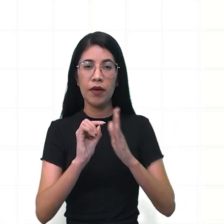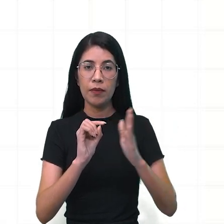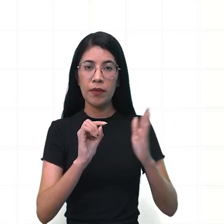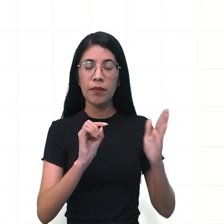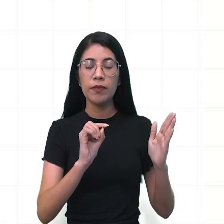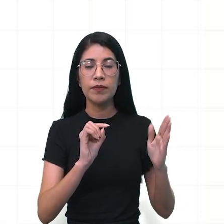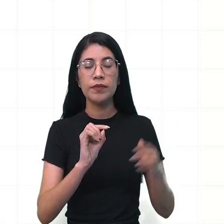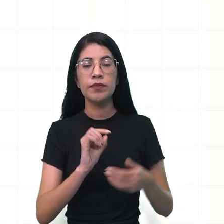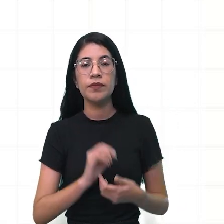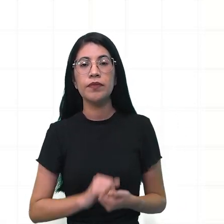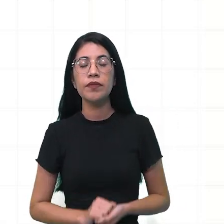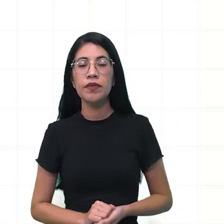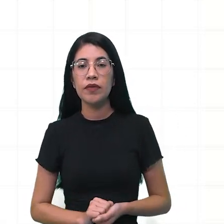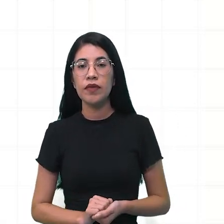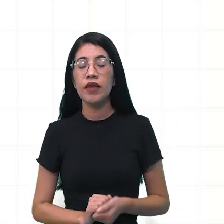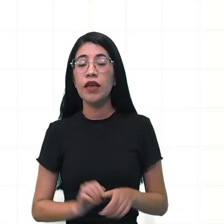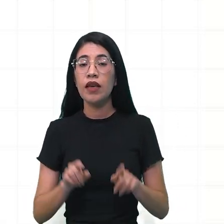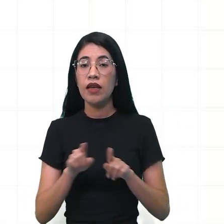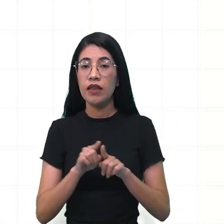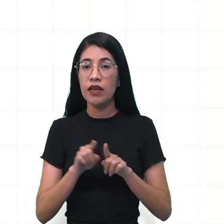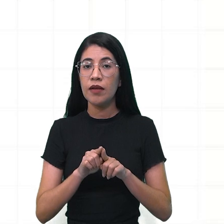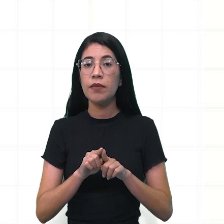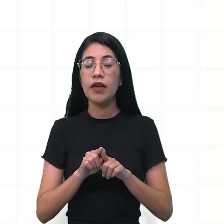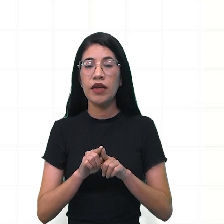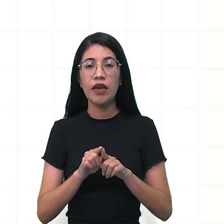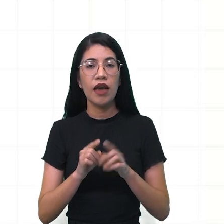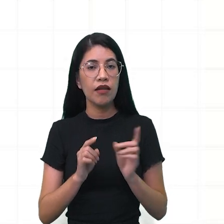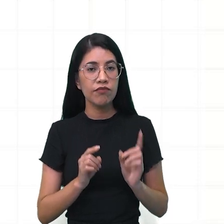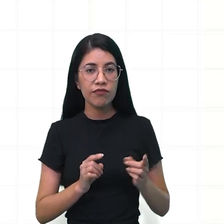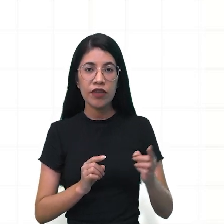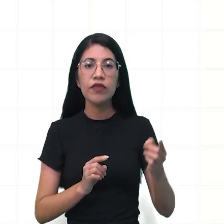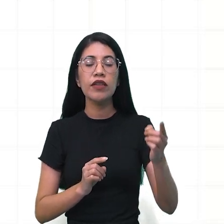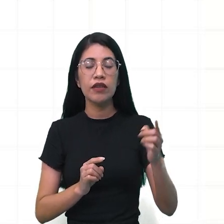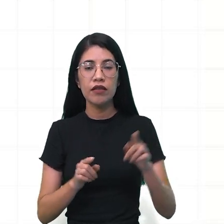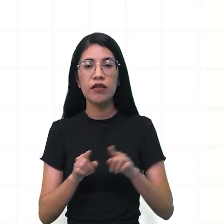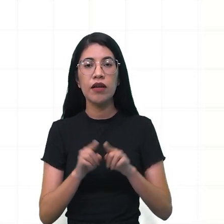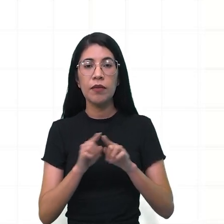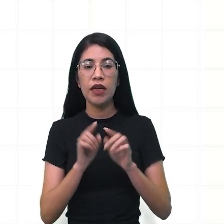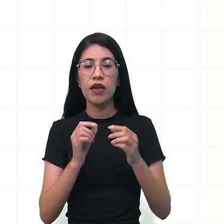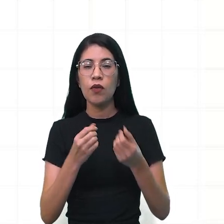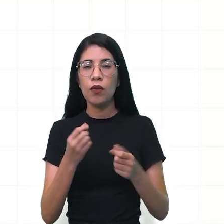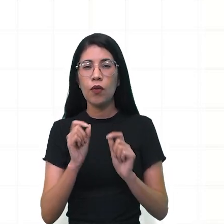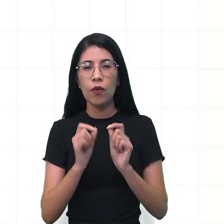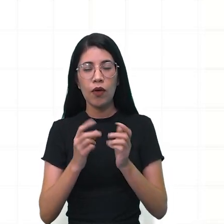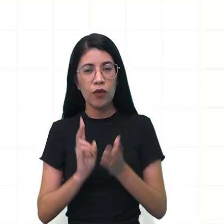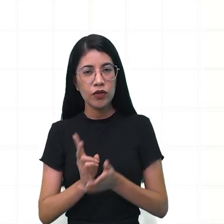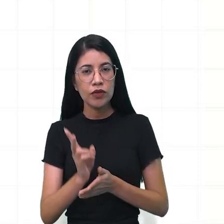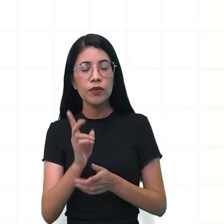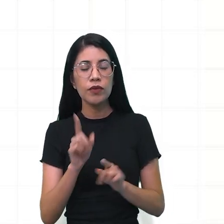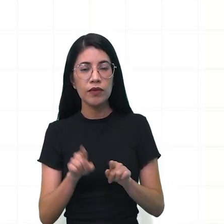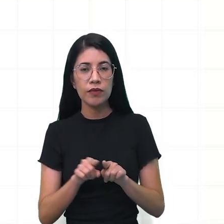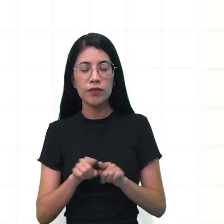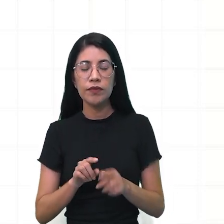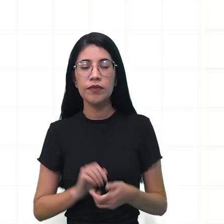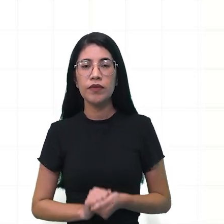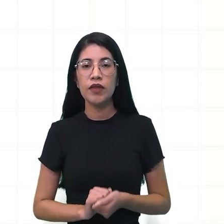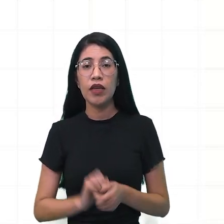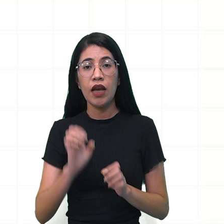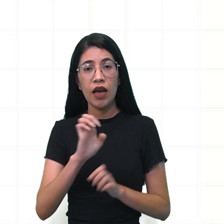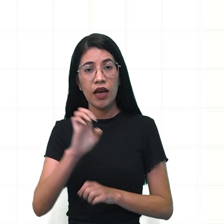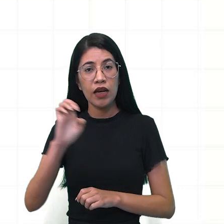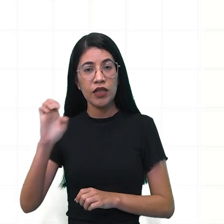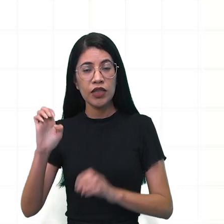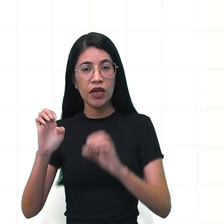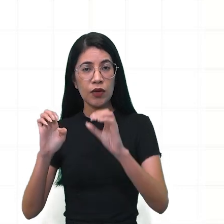ordem, 4. E lembrando também que isso é infinito, tá? Essa seta significa que continua. À esquerda